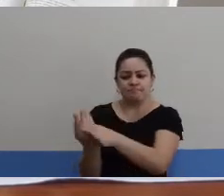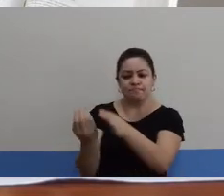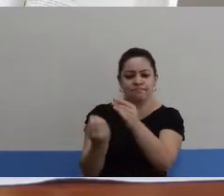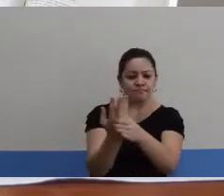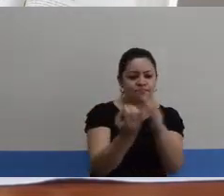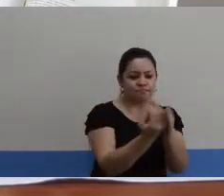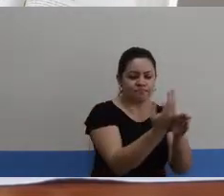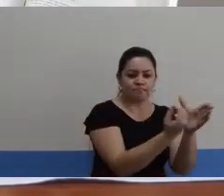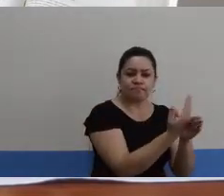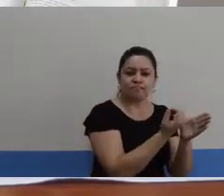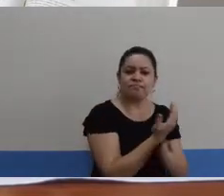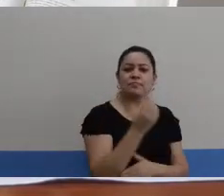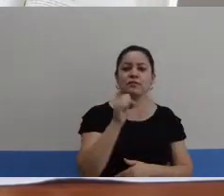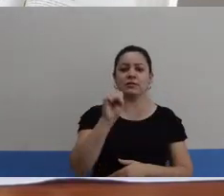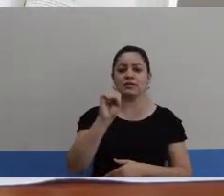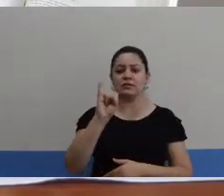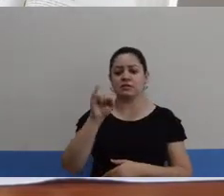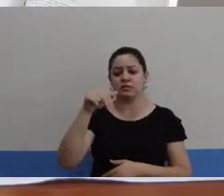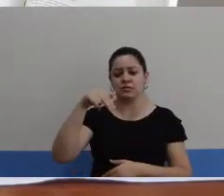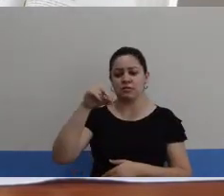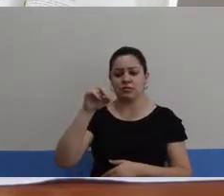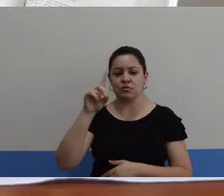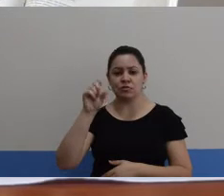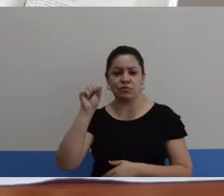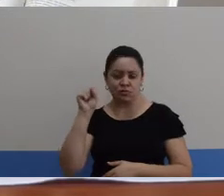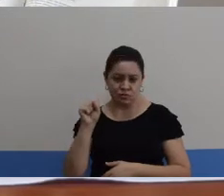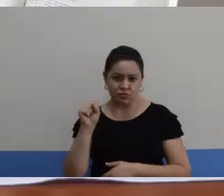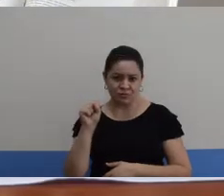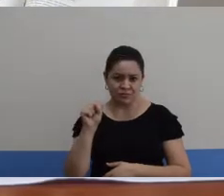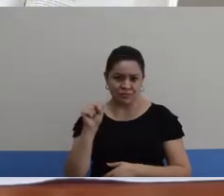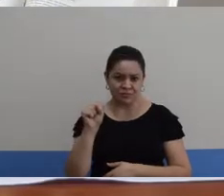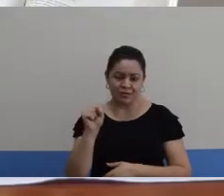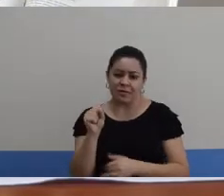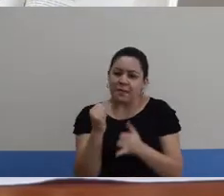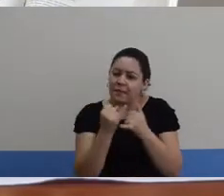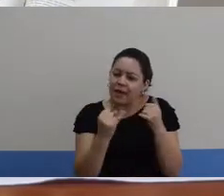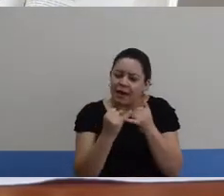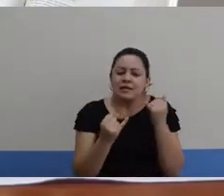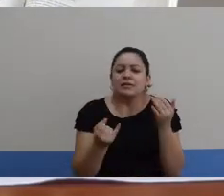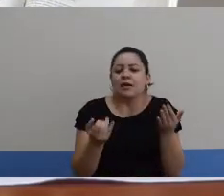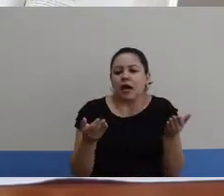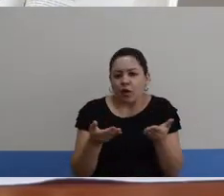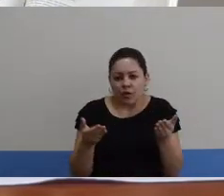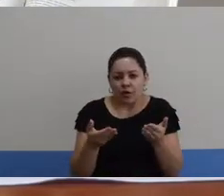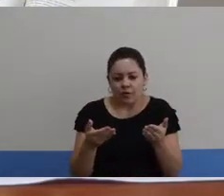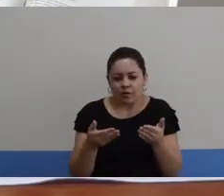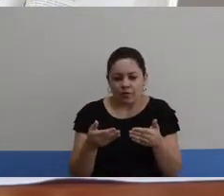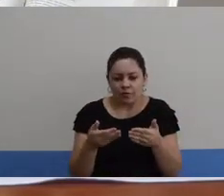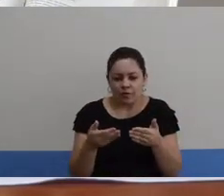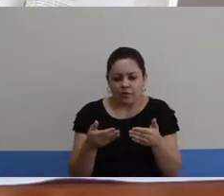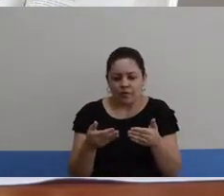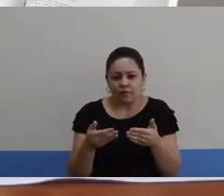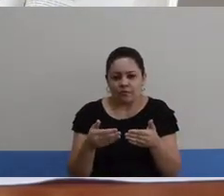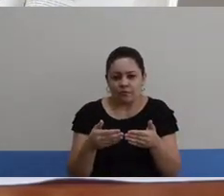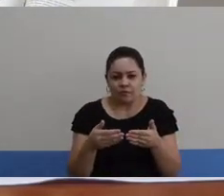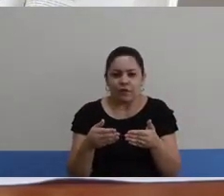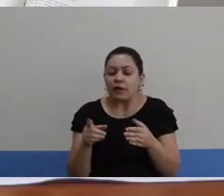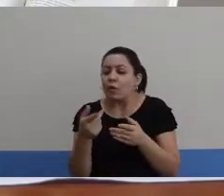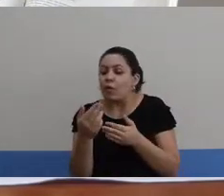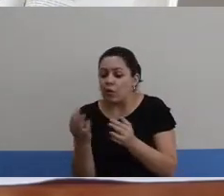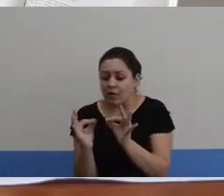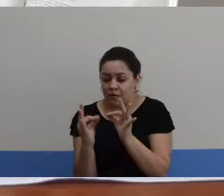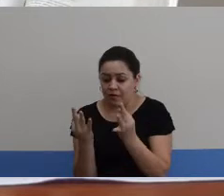os chamados sínodos ordinários, como este que vai acontecer. Aconteceu da